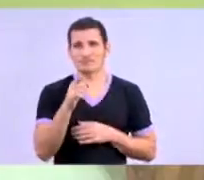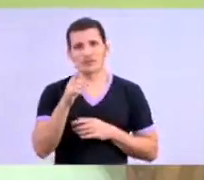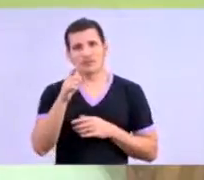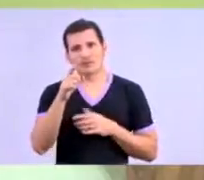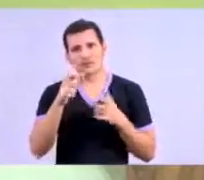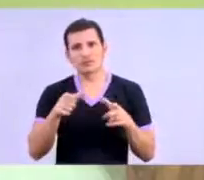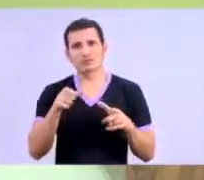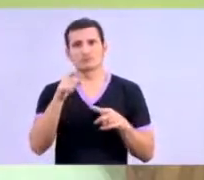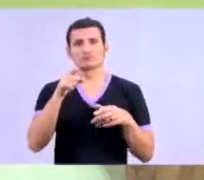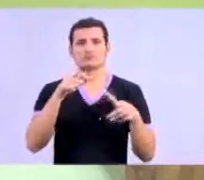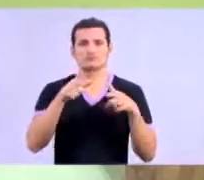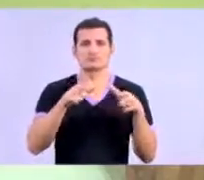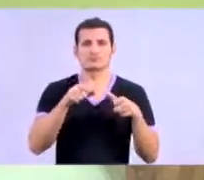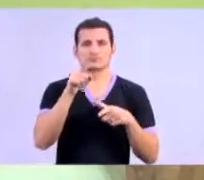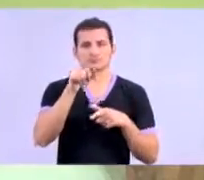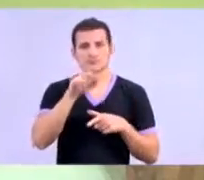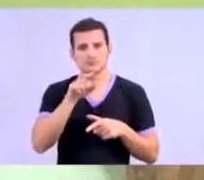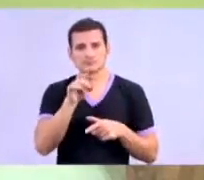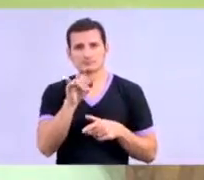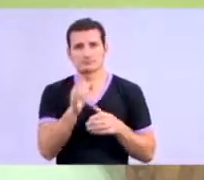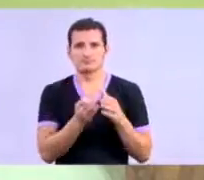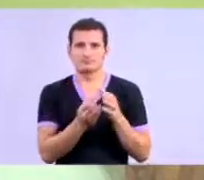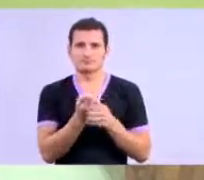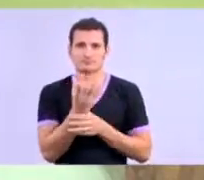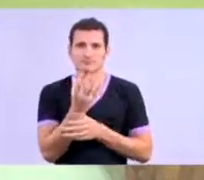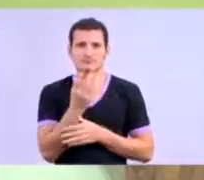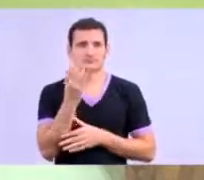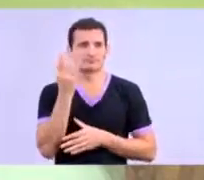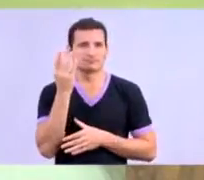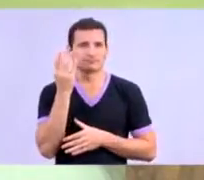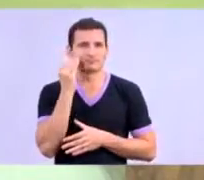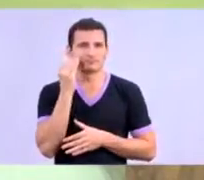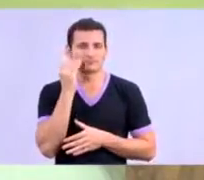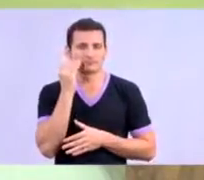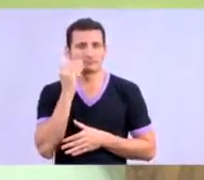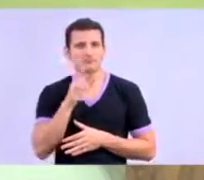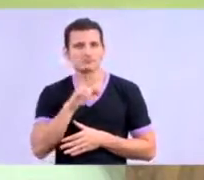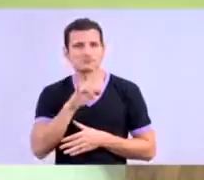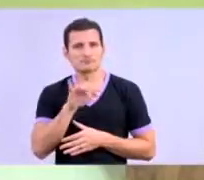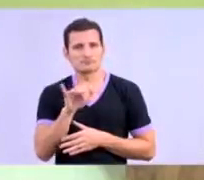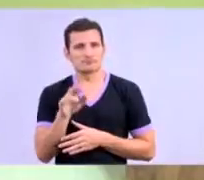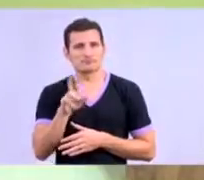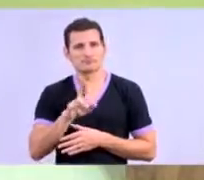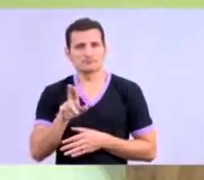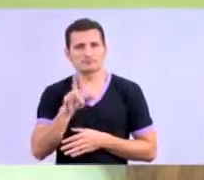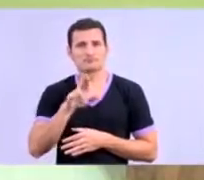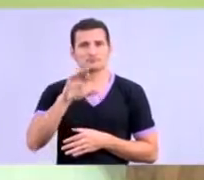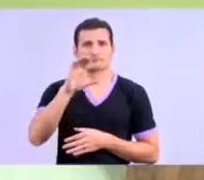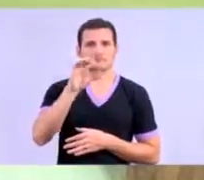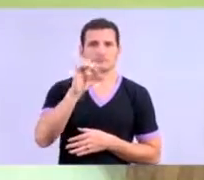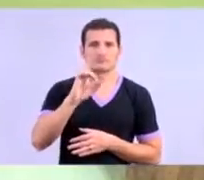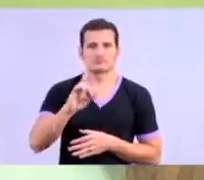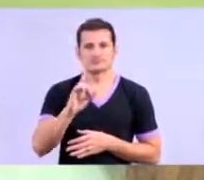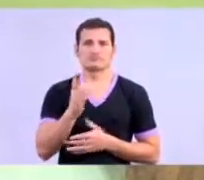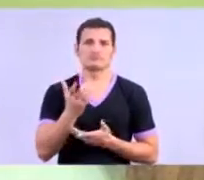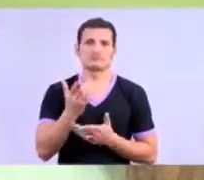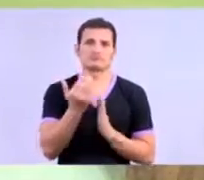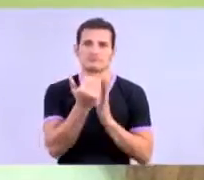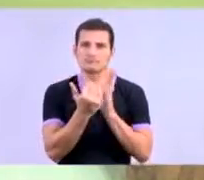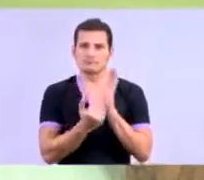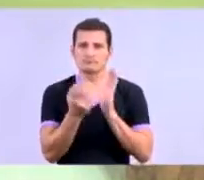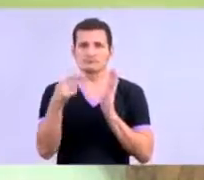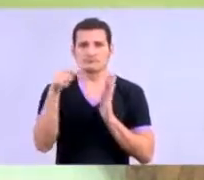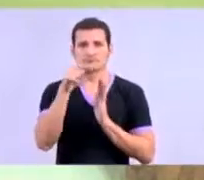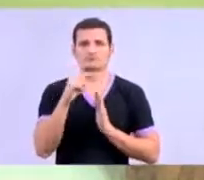trabalhar, é onde você vai criar, você vai testar e vai implementar os códigos, os programas que você